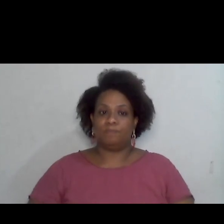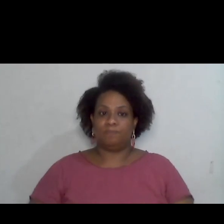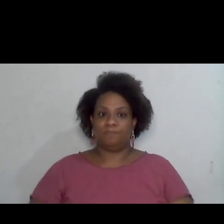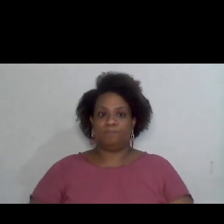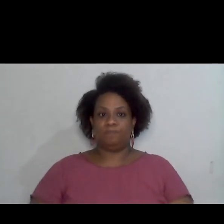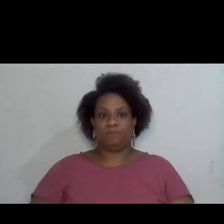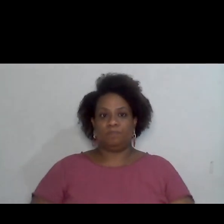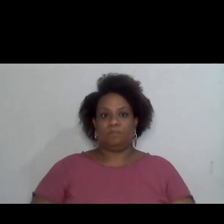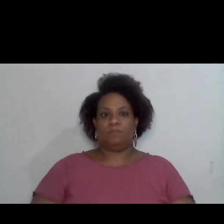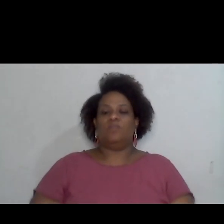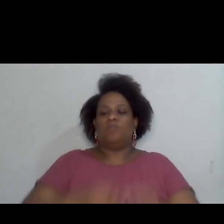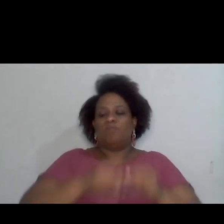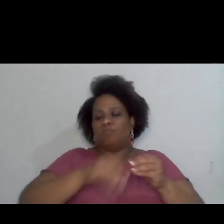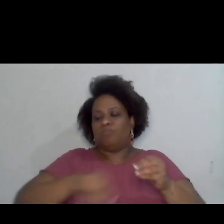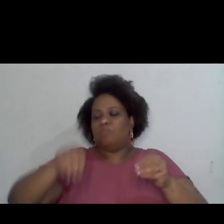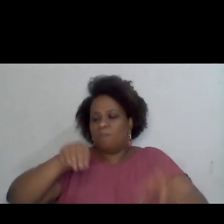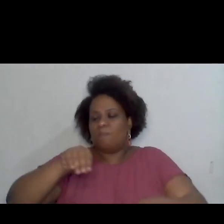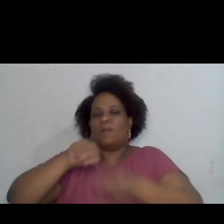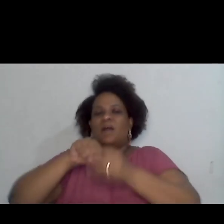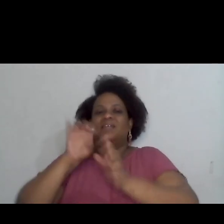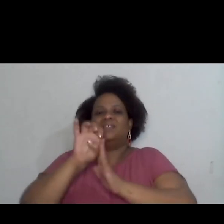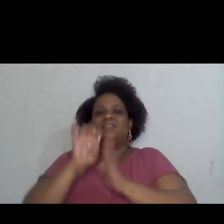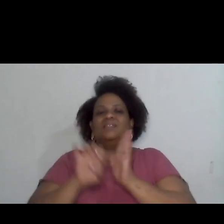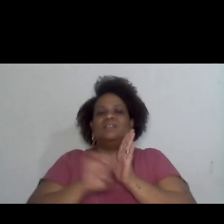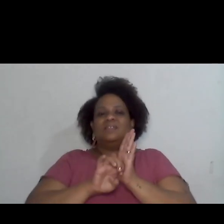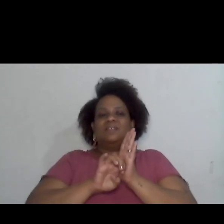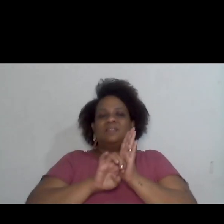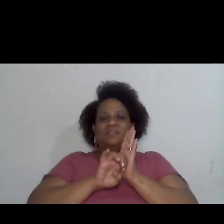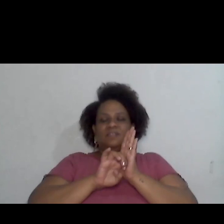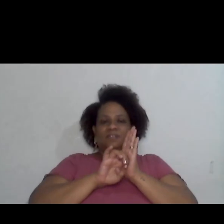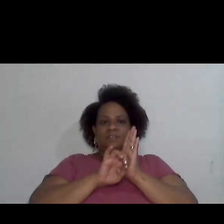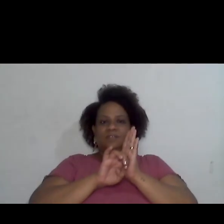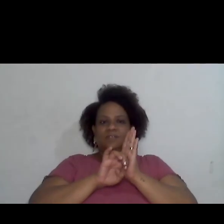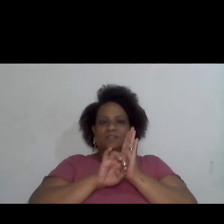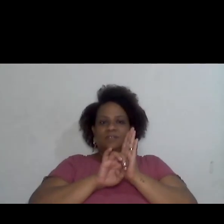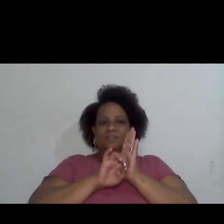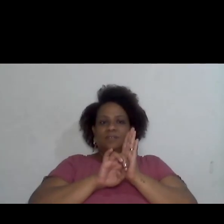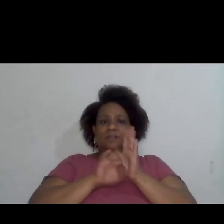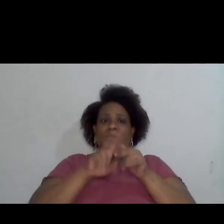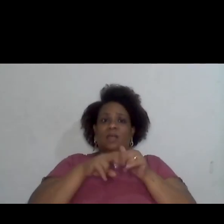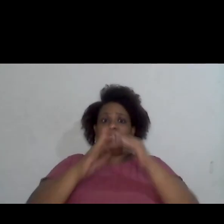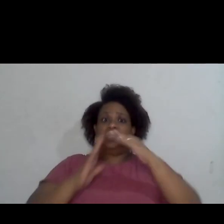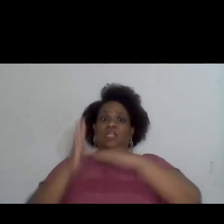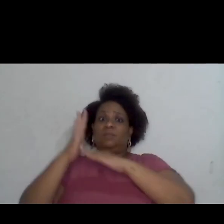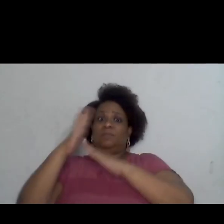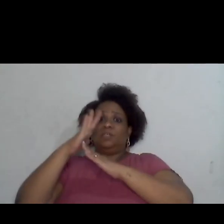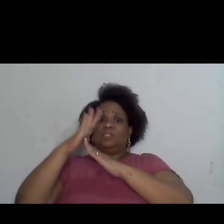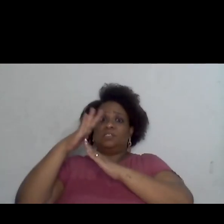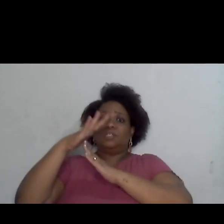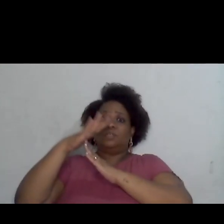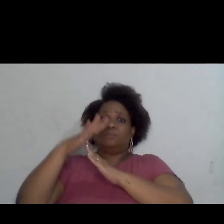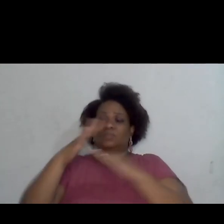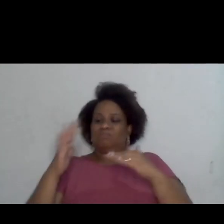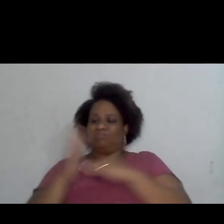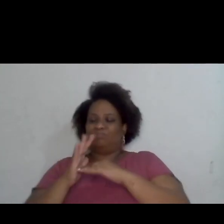prorrogação desse edital. Porém, o edital ele foi publicado com um limite de prorrogação. E esse limite chegou em dezembro